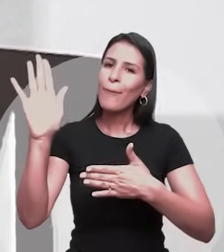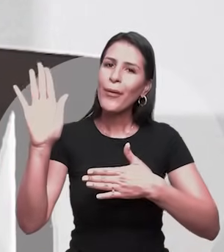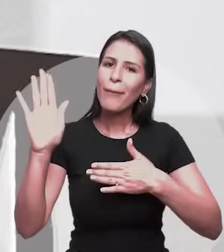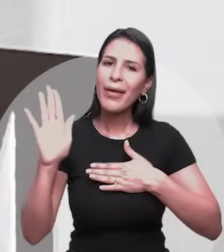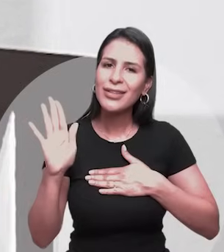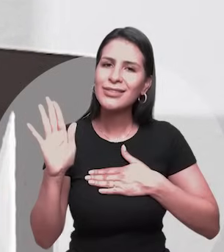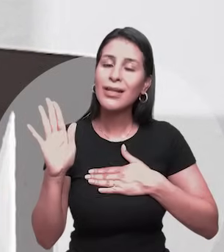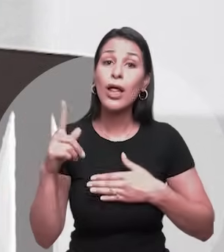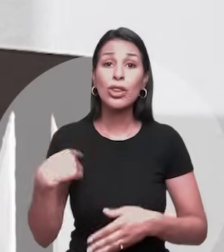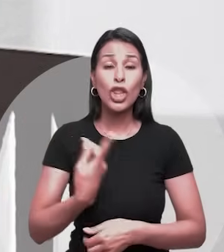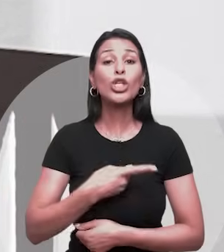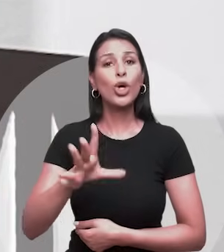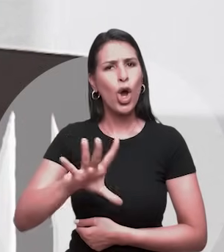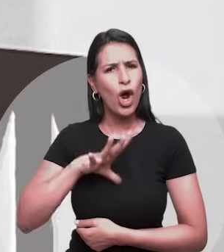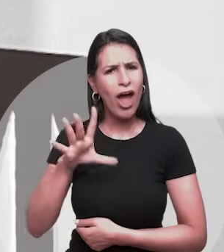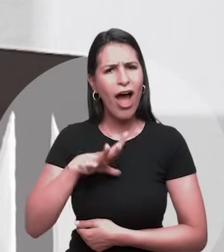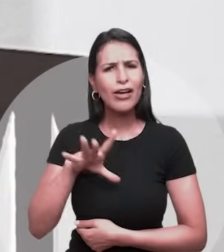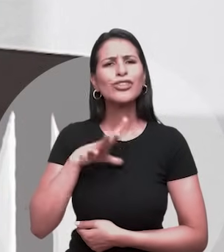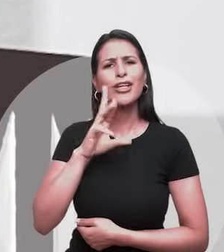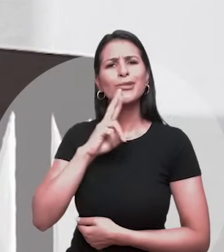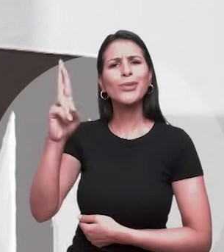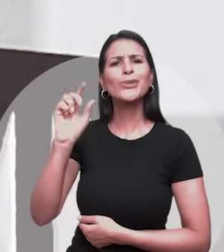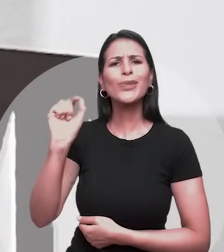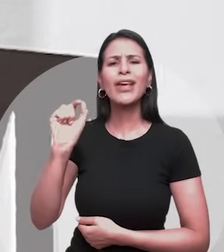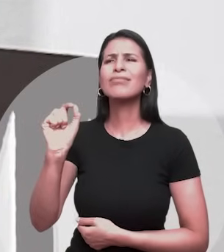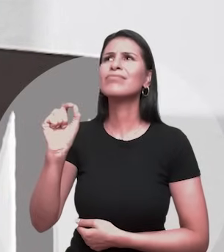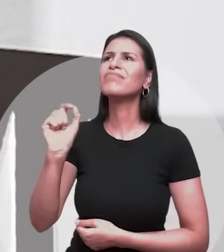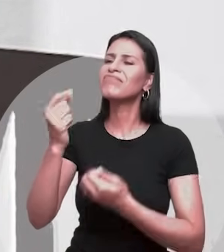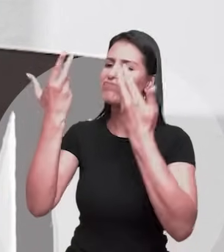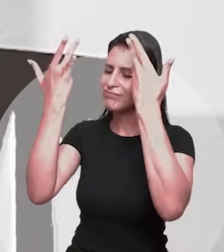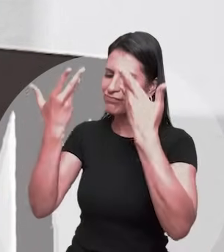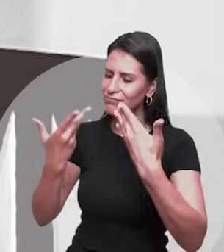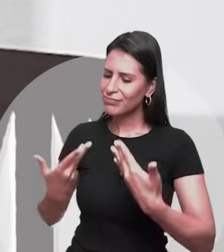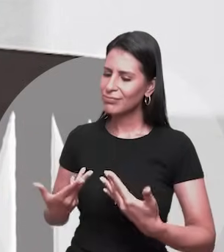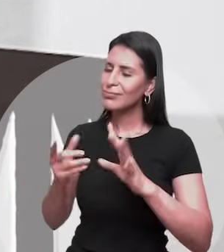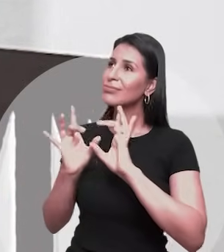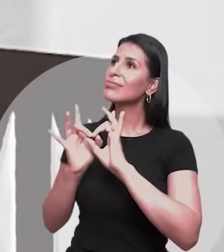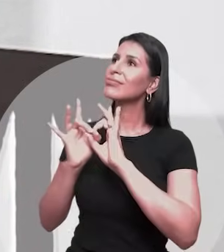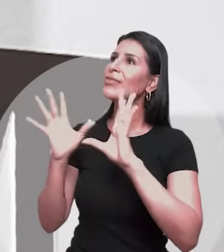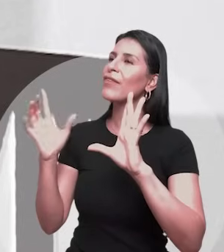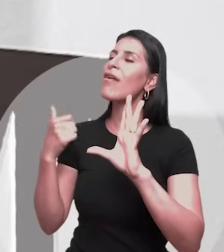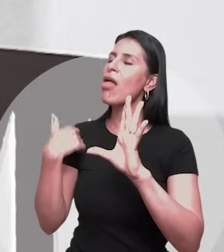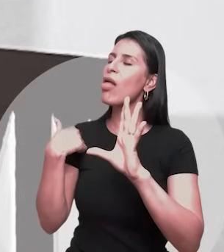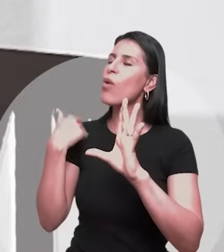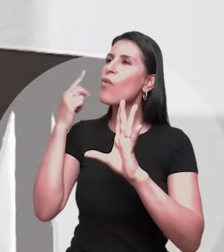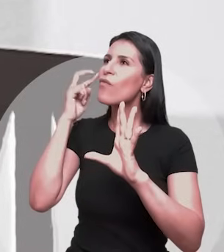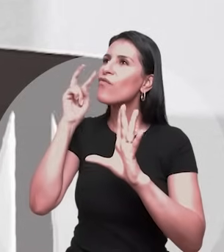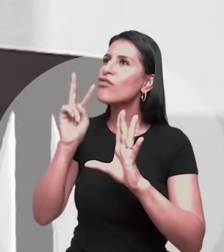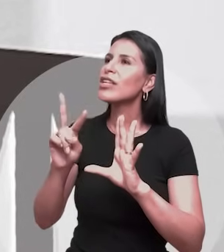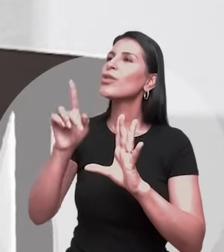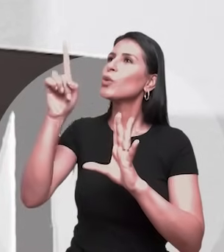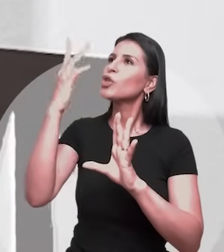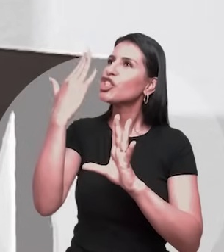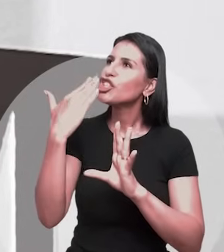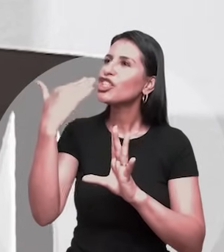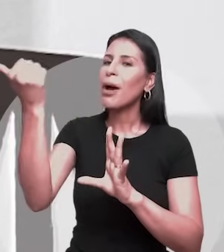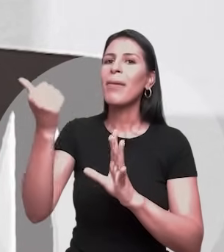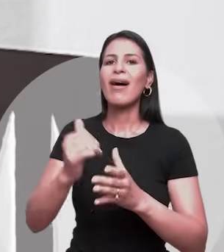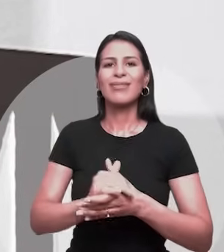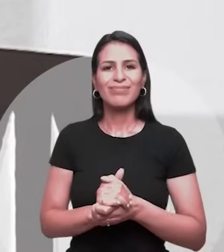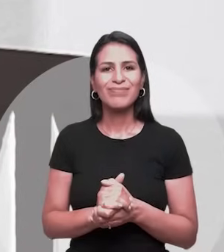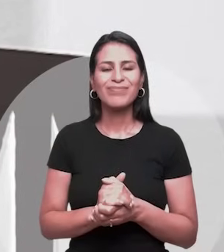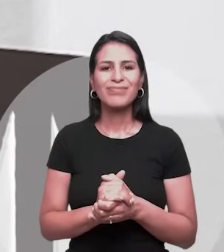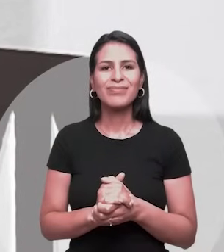também dizemos com coragem: eis-me aqui, pois ouvi o teu chamado. Que assim o